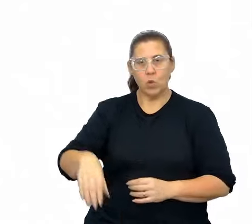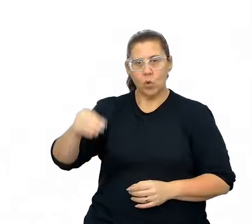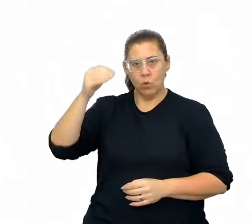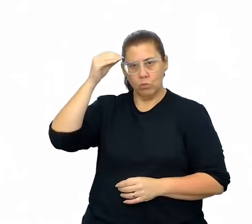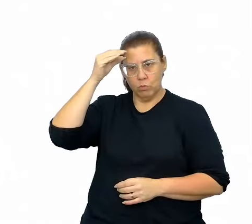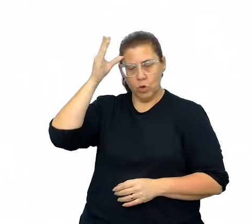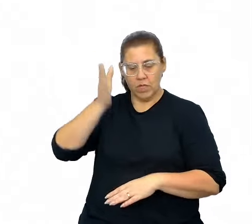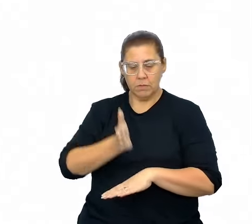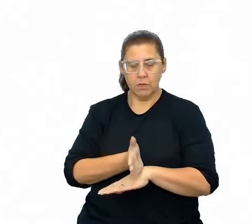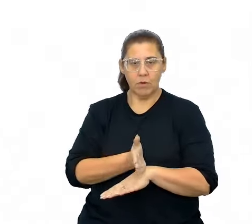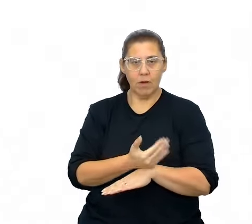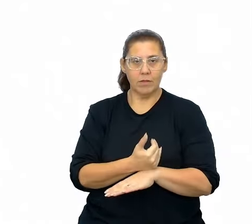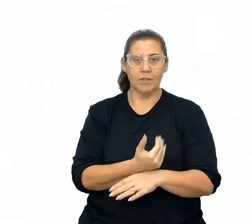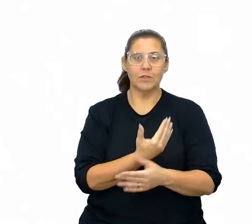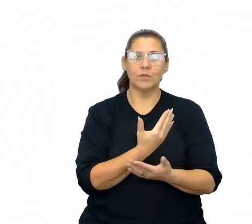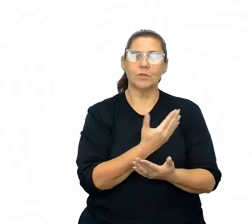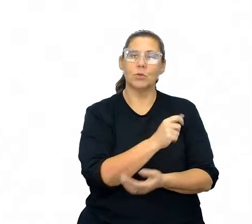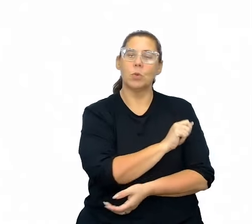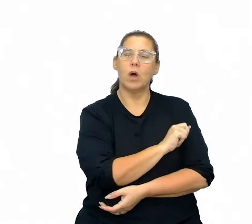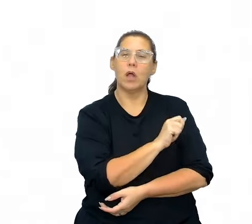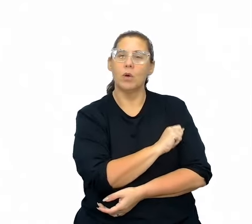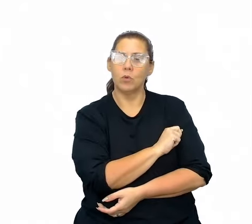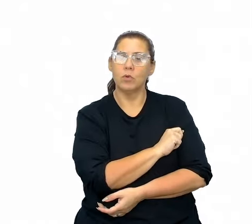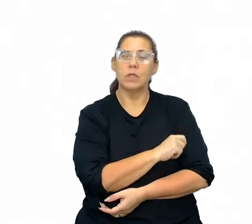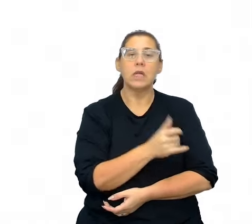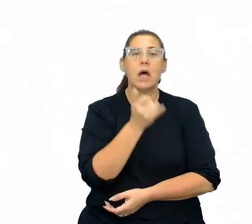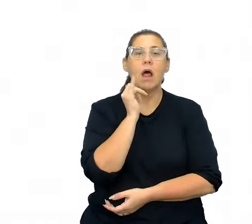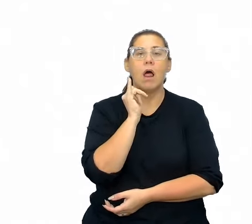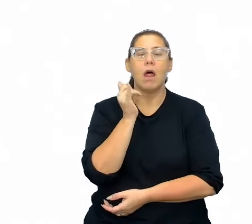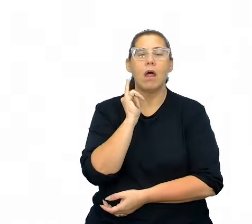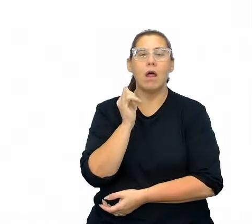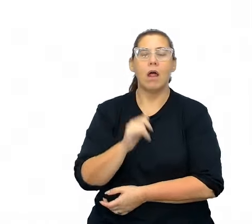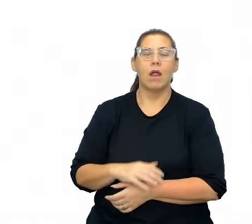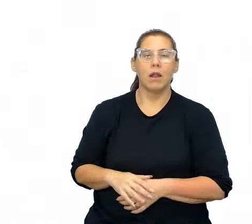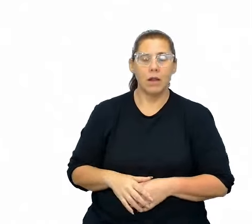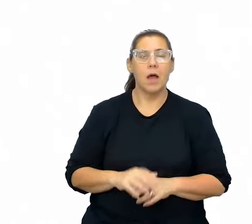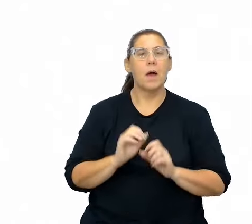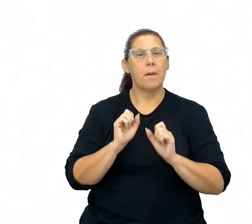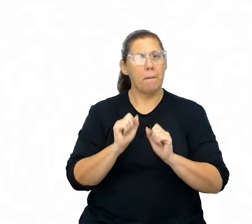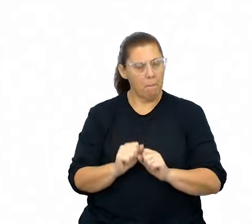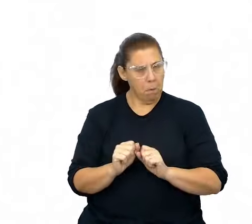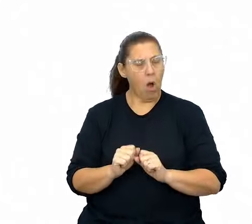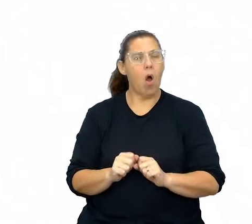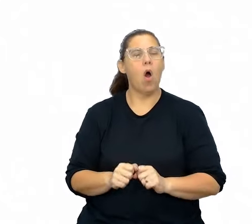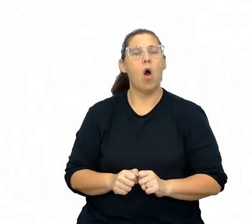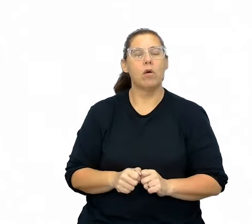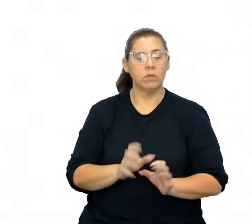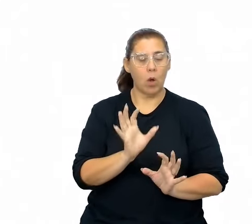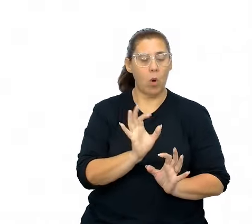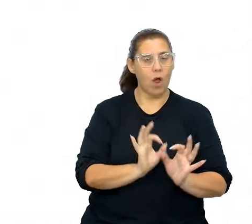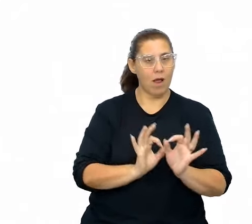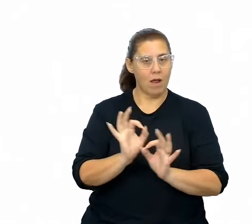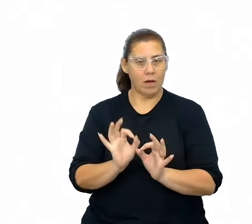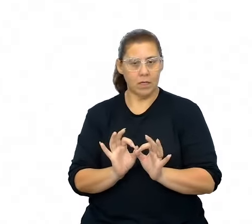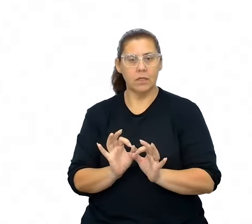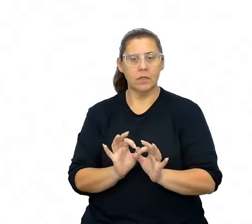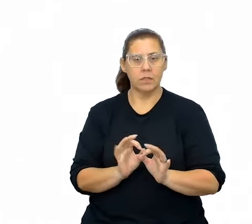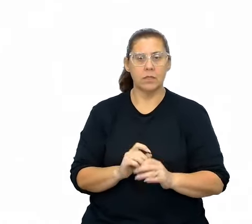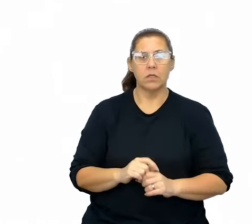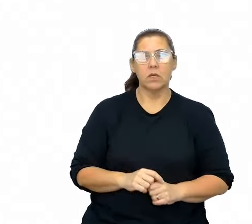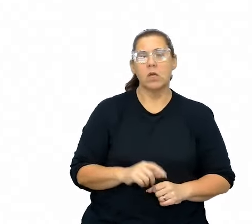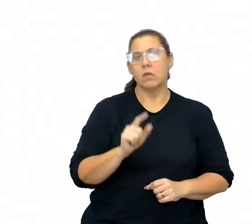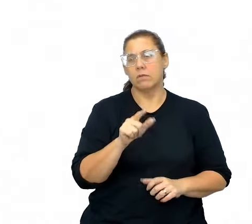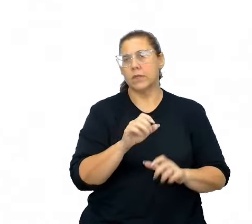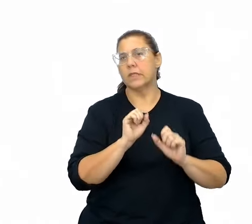conhecimentos prévios dos estudantes acerca das lendas. Eles podem estar organizados em roda e